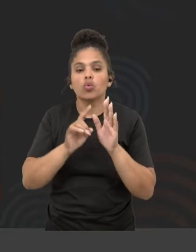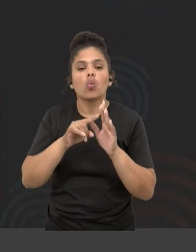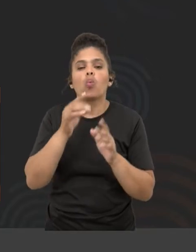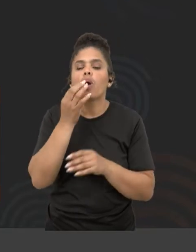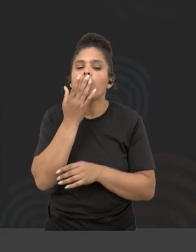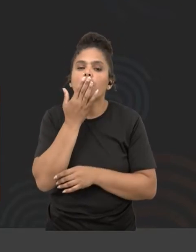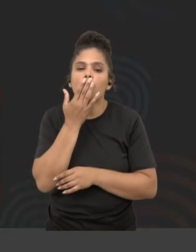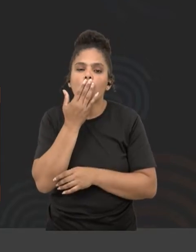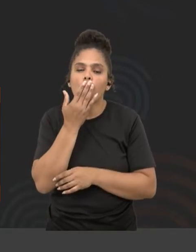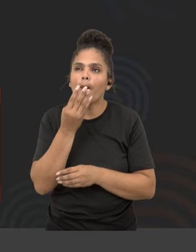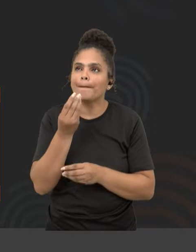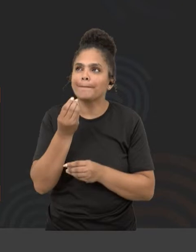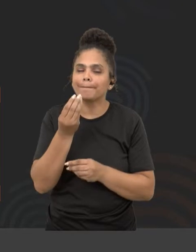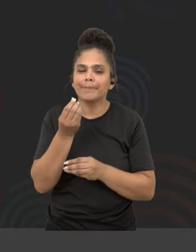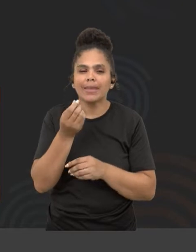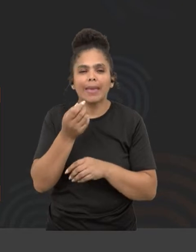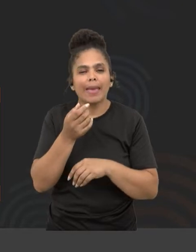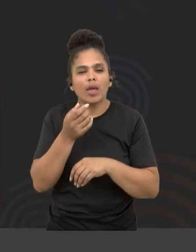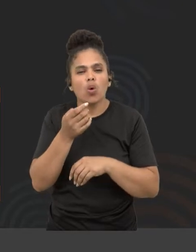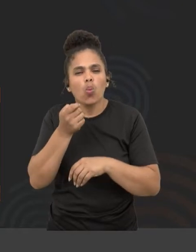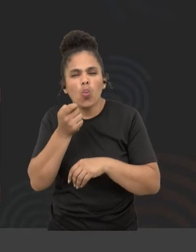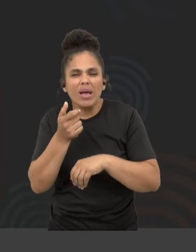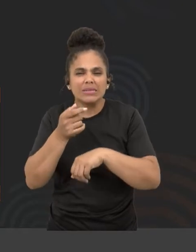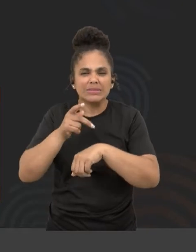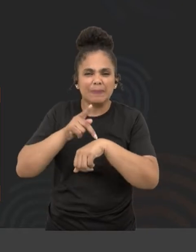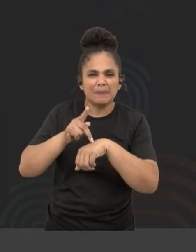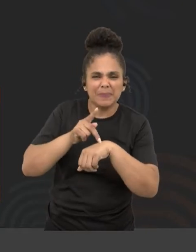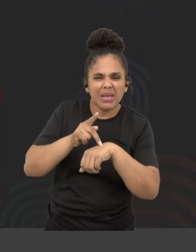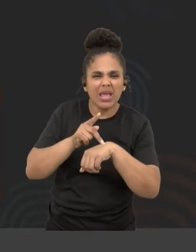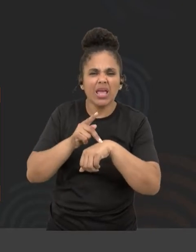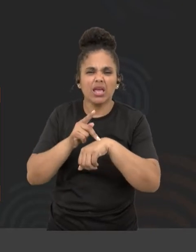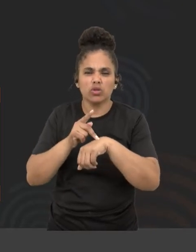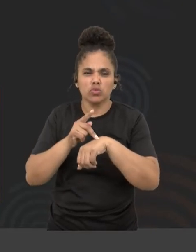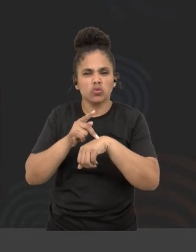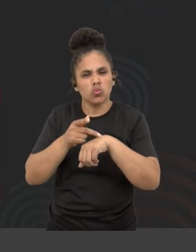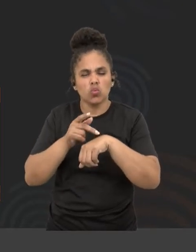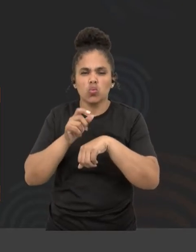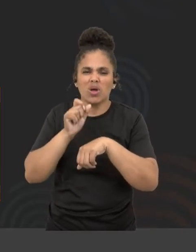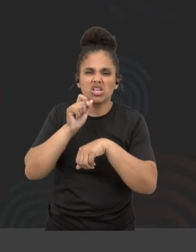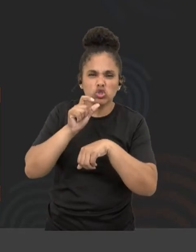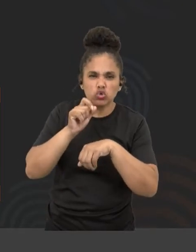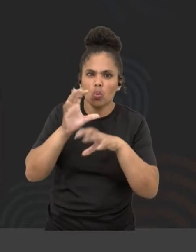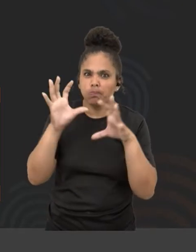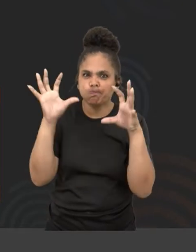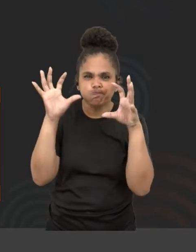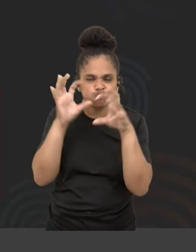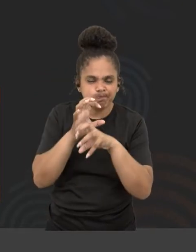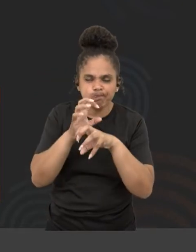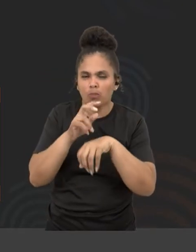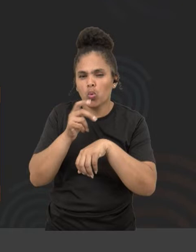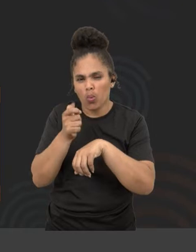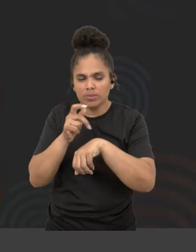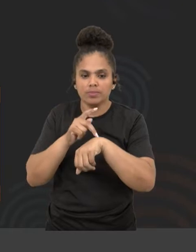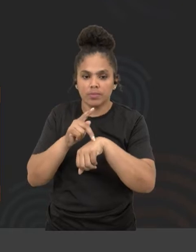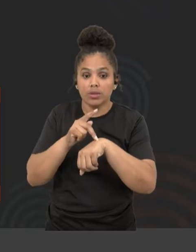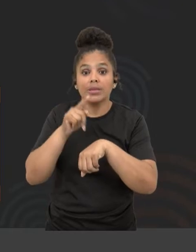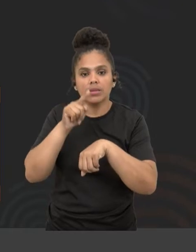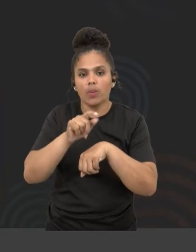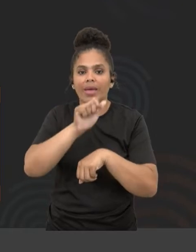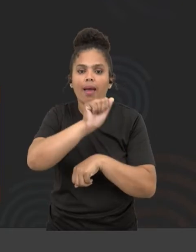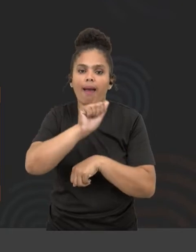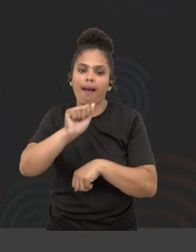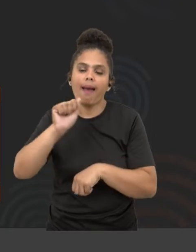cor quase preta, um preto bem escuro, meio azulado, e aí ele está passando no nível triplo